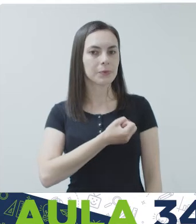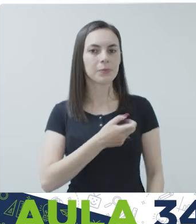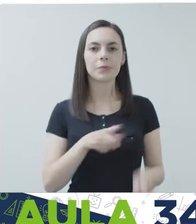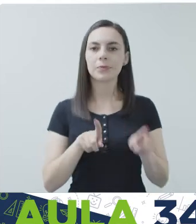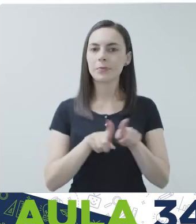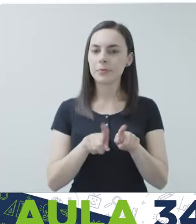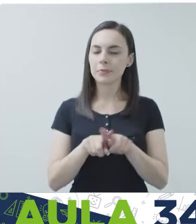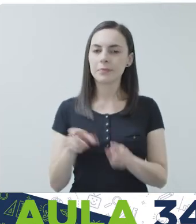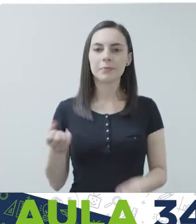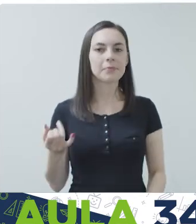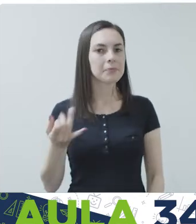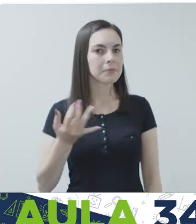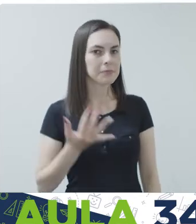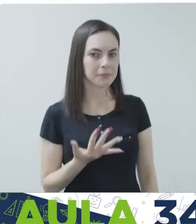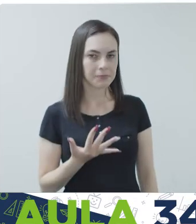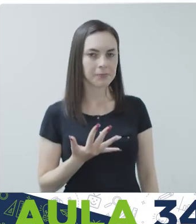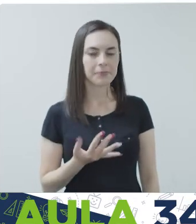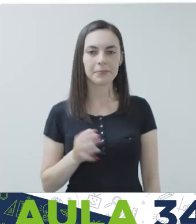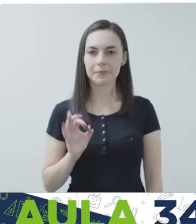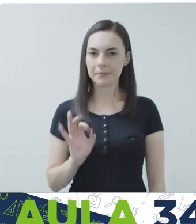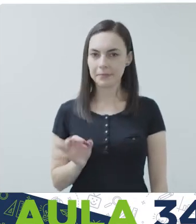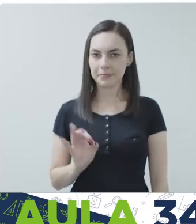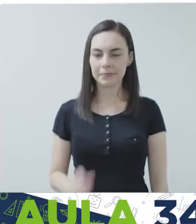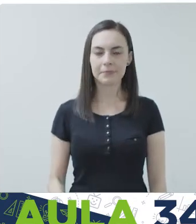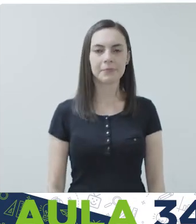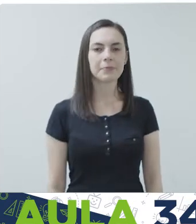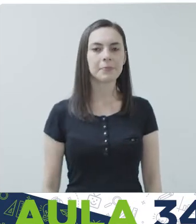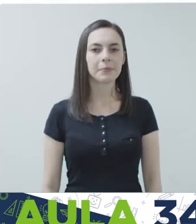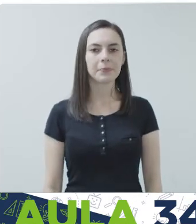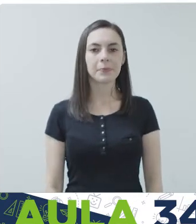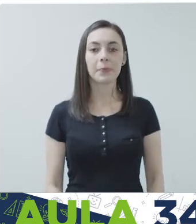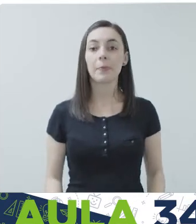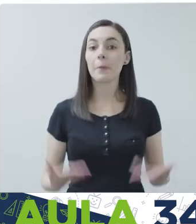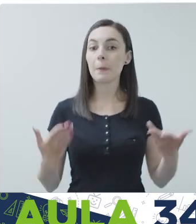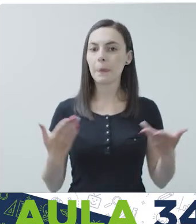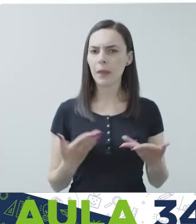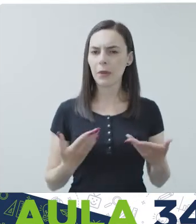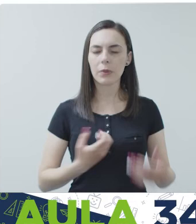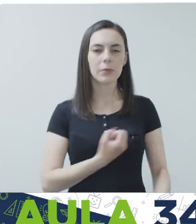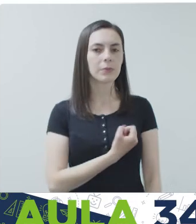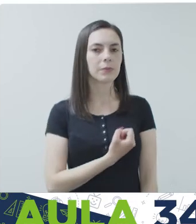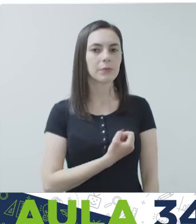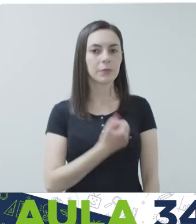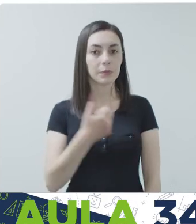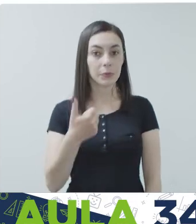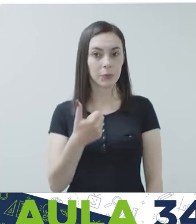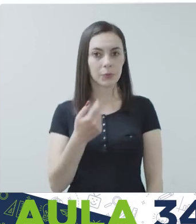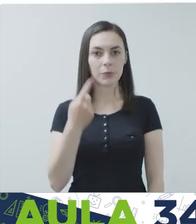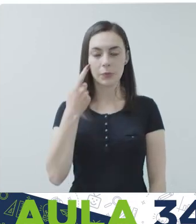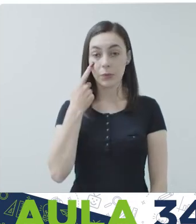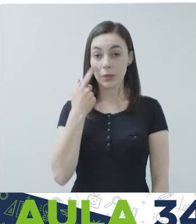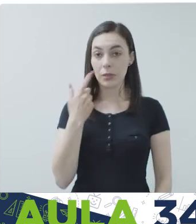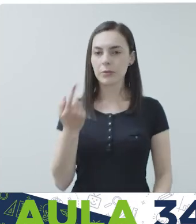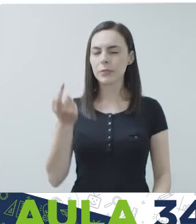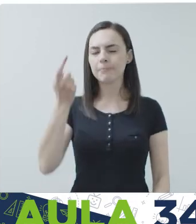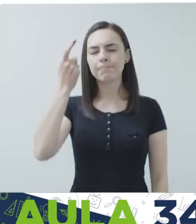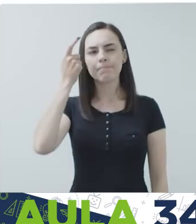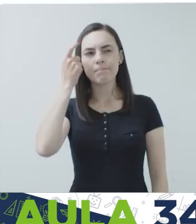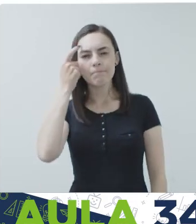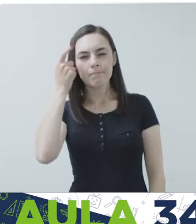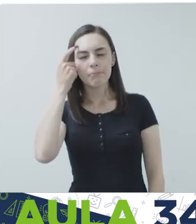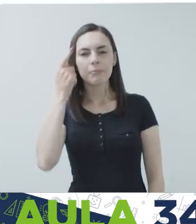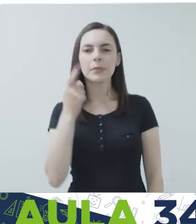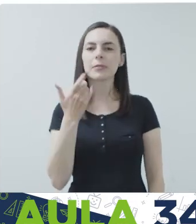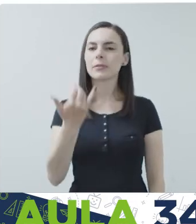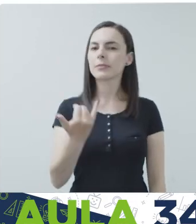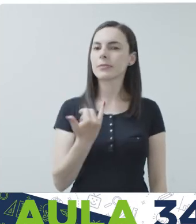e quantidade. Vejam lá. Agora nós temos o número 1. E eu quero que vocês pensem,